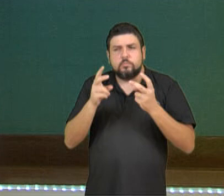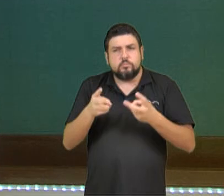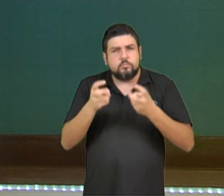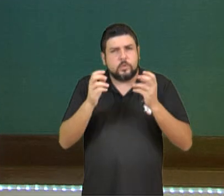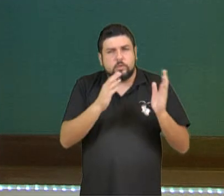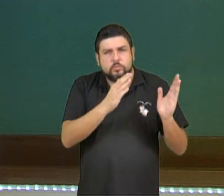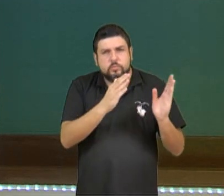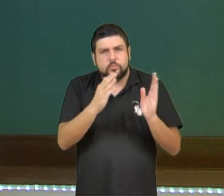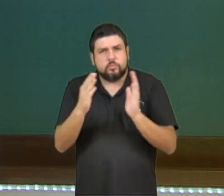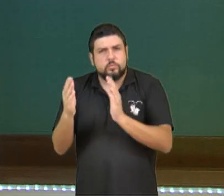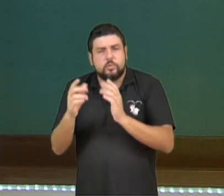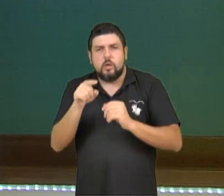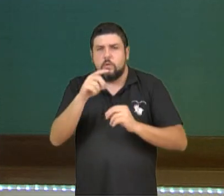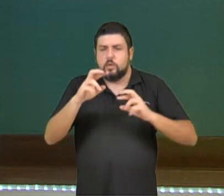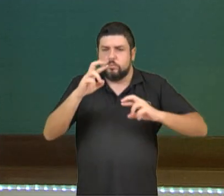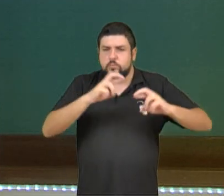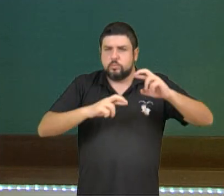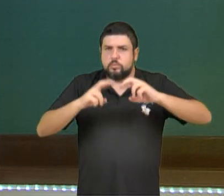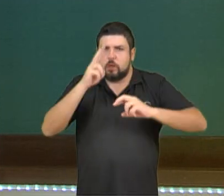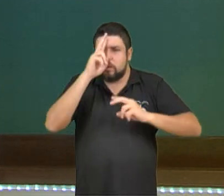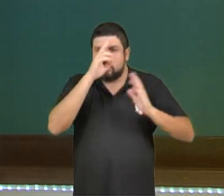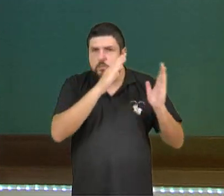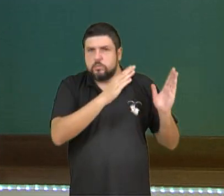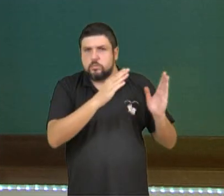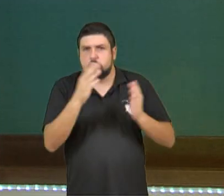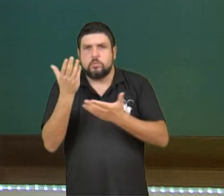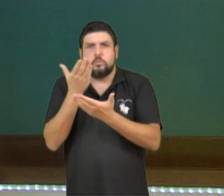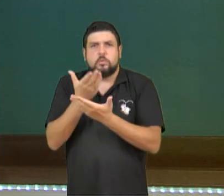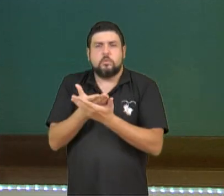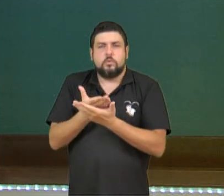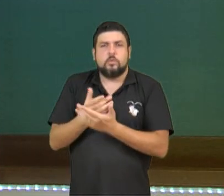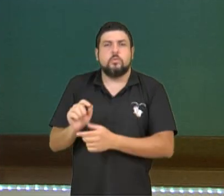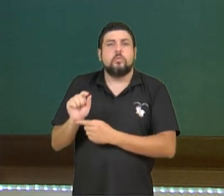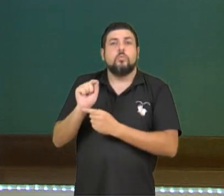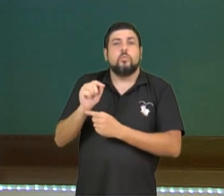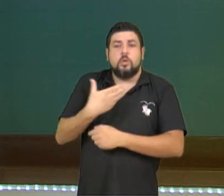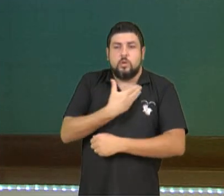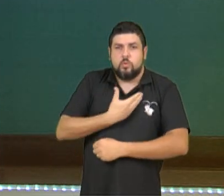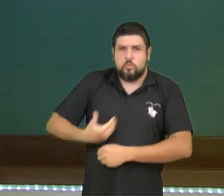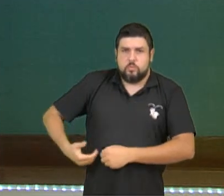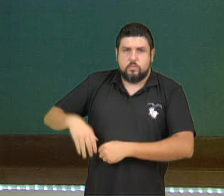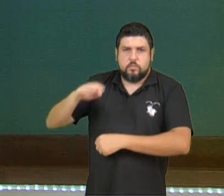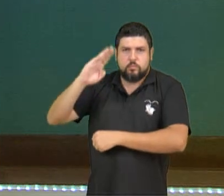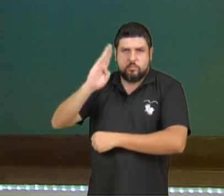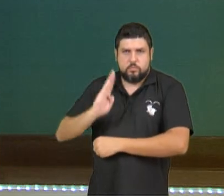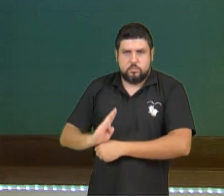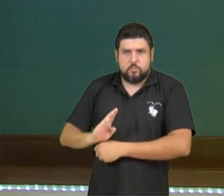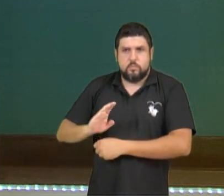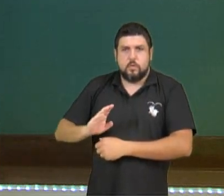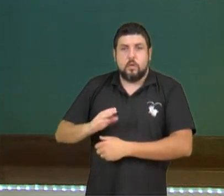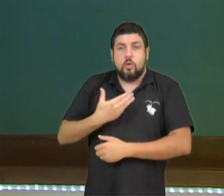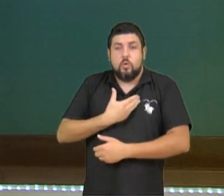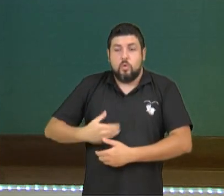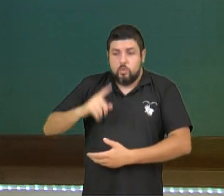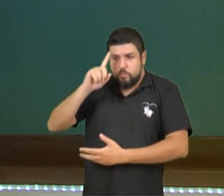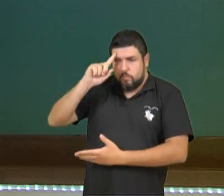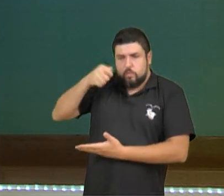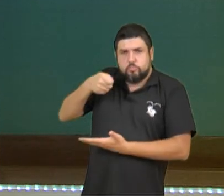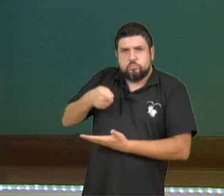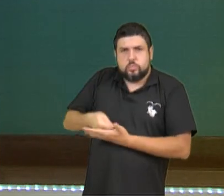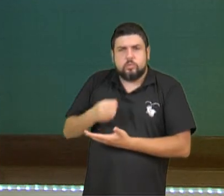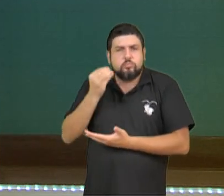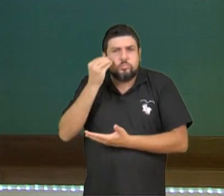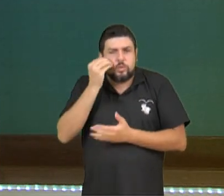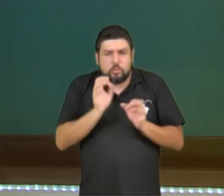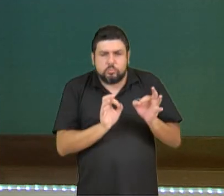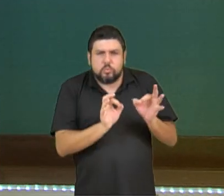percebido já na sua análise histórica e estudada, em que o governo agiu tentando organizar